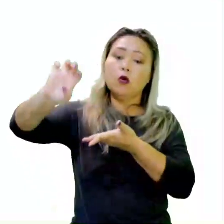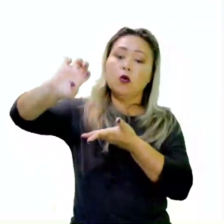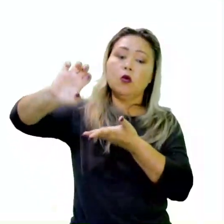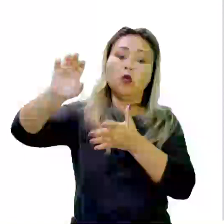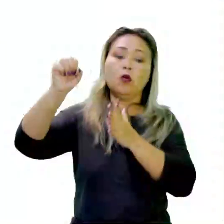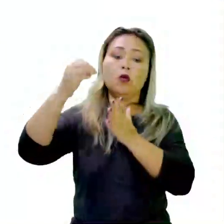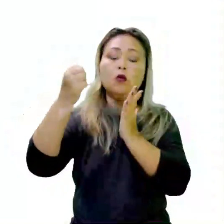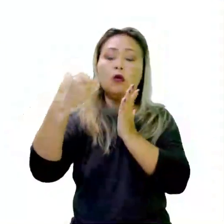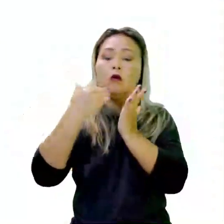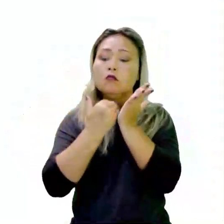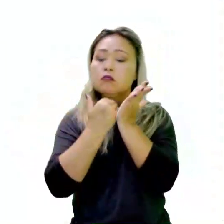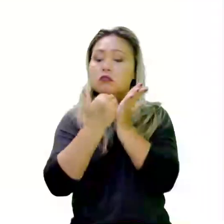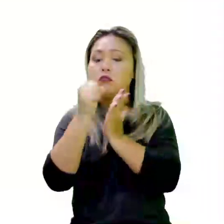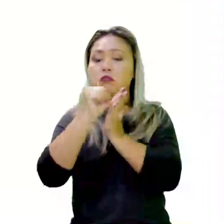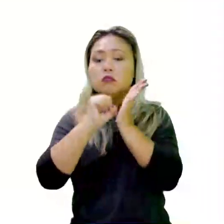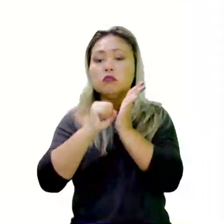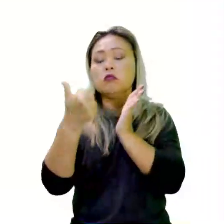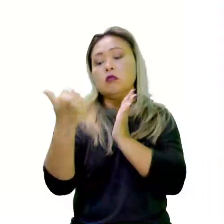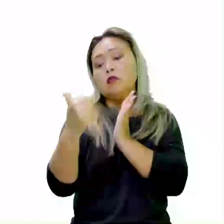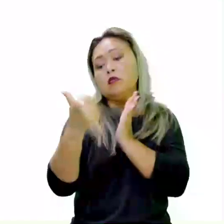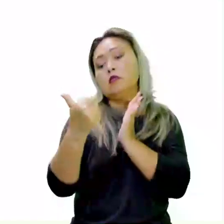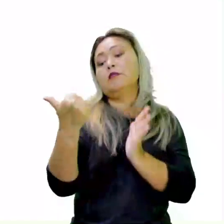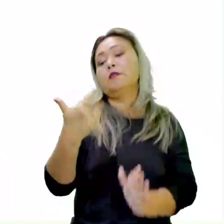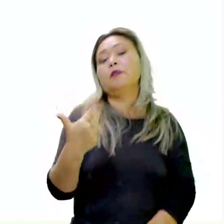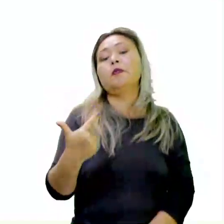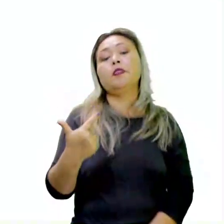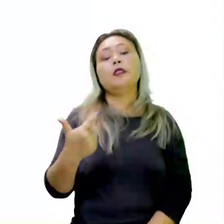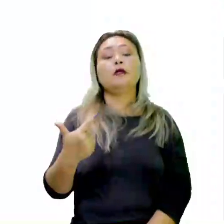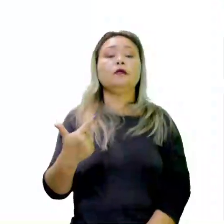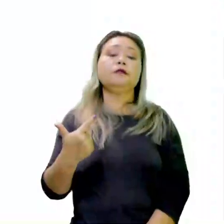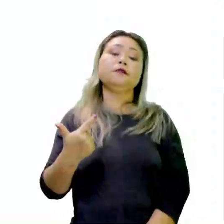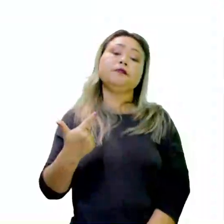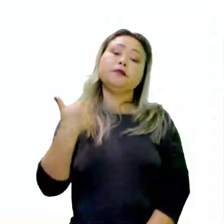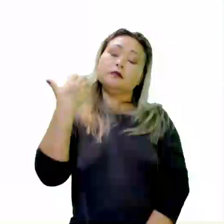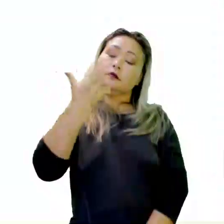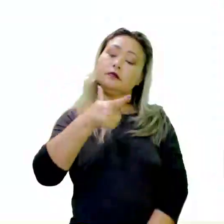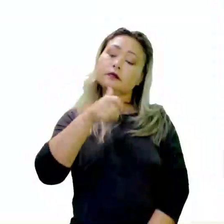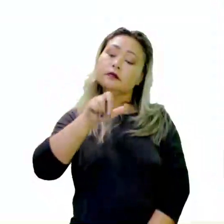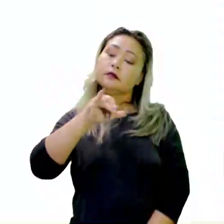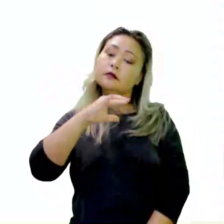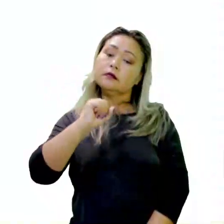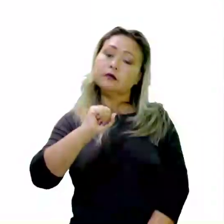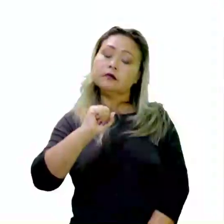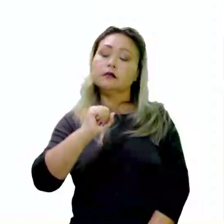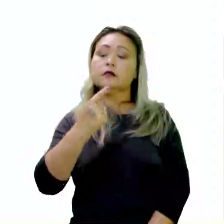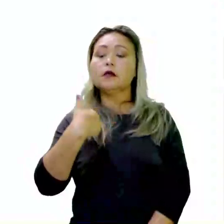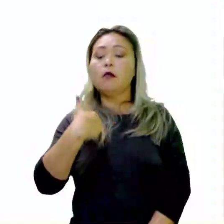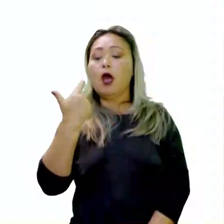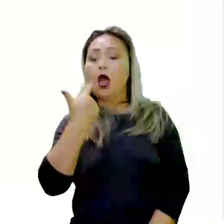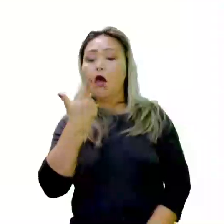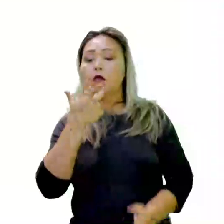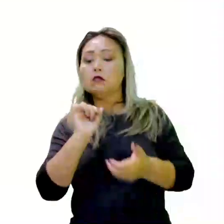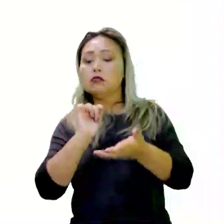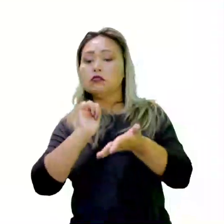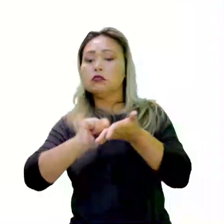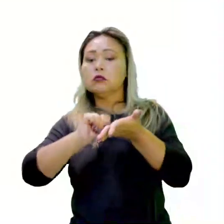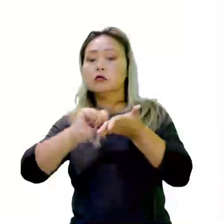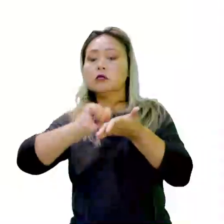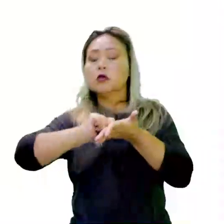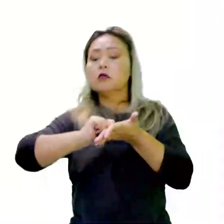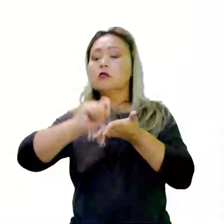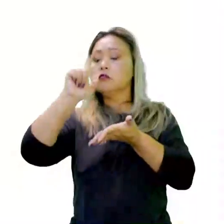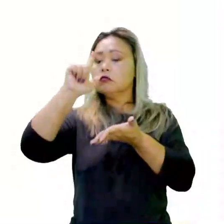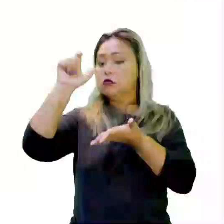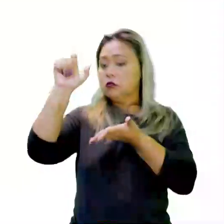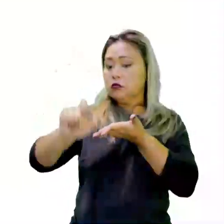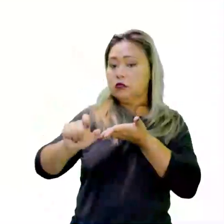partir dos séculos XI e XII, com cantigas líricas e satíricas escritas por